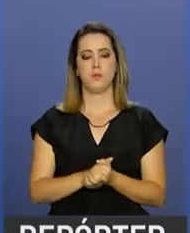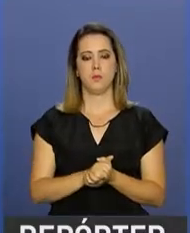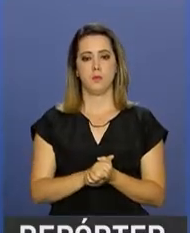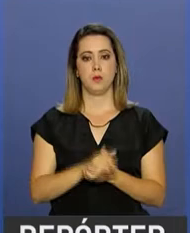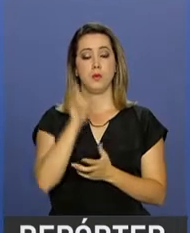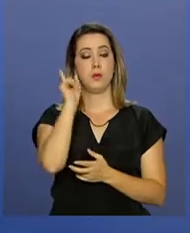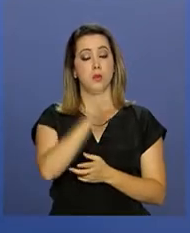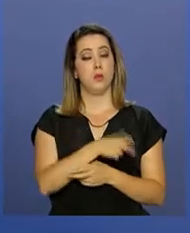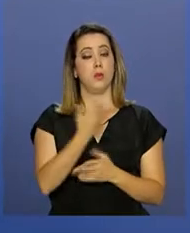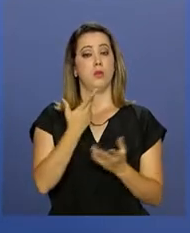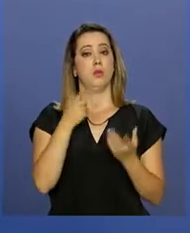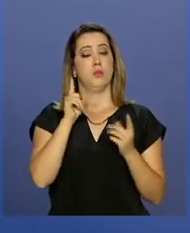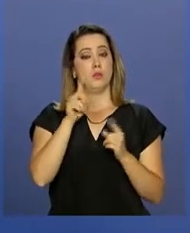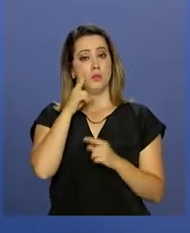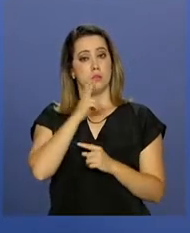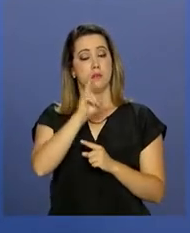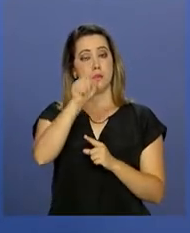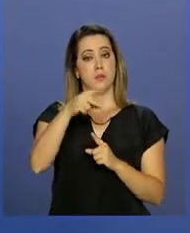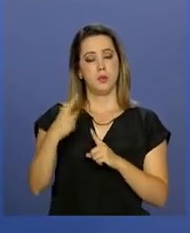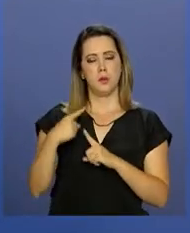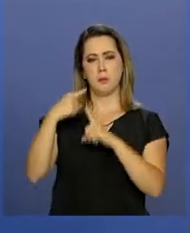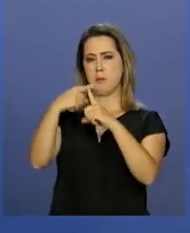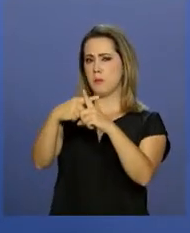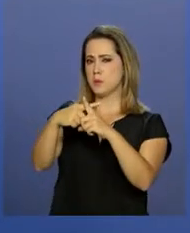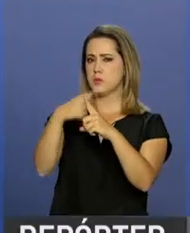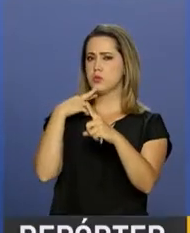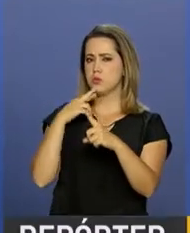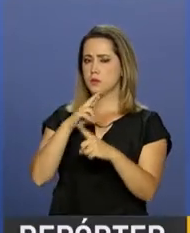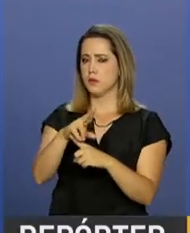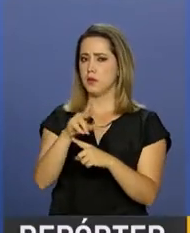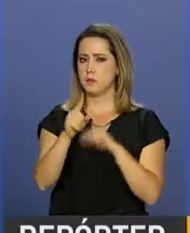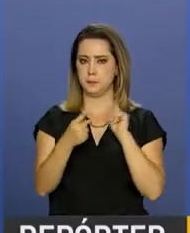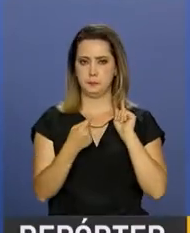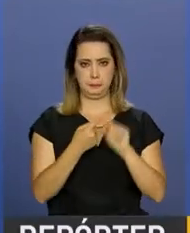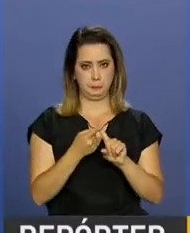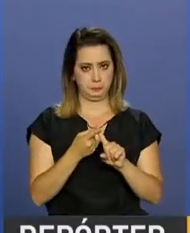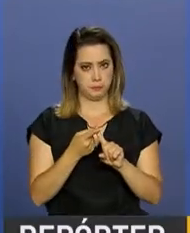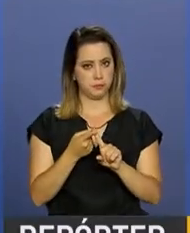É um quadro positivo resultado, primeiro,